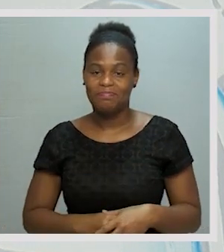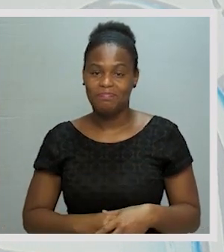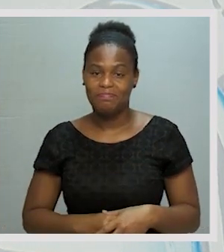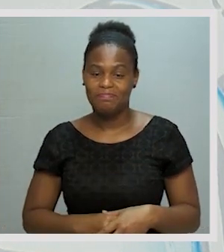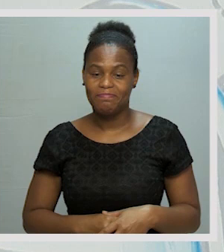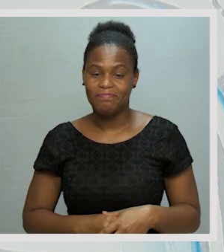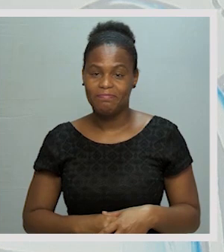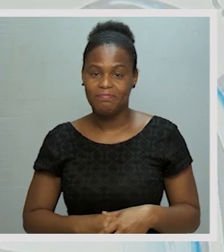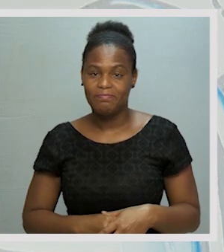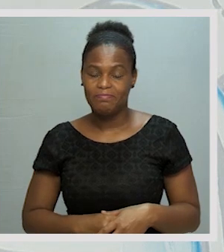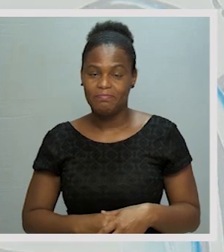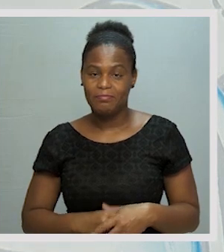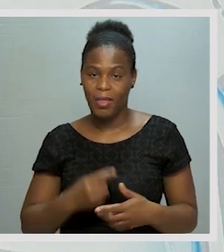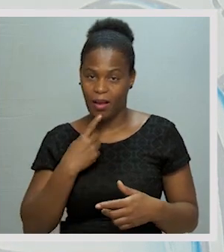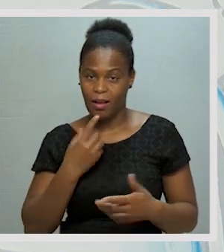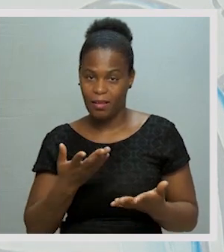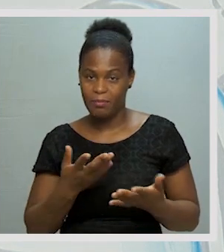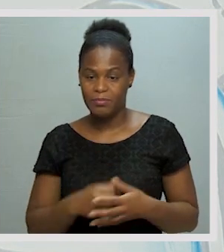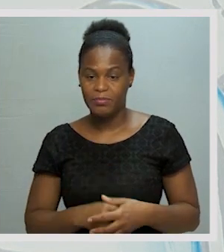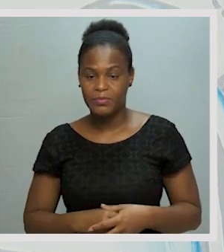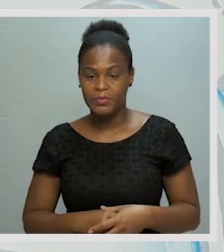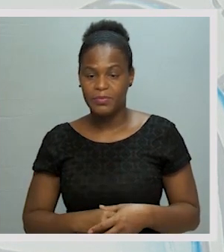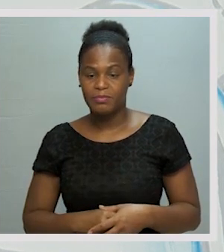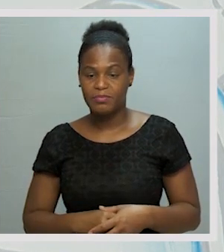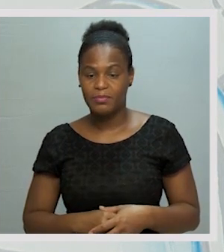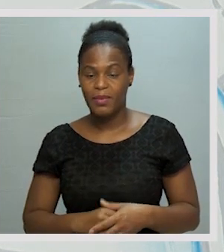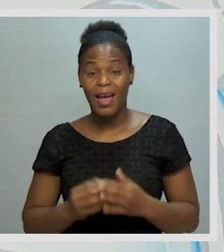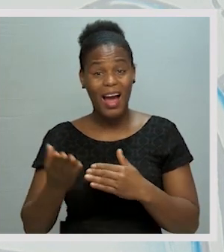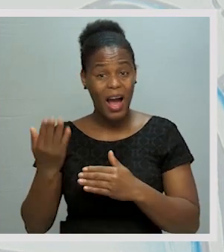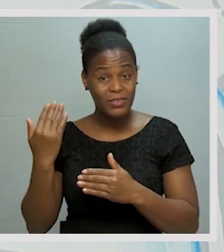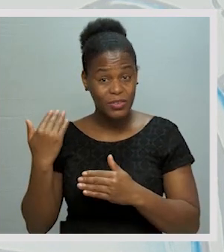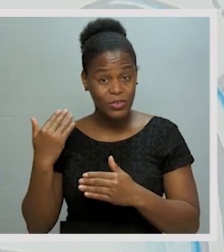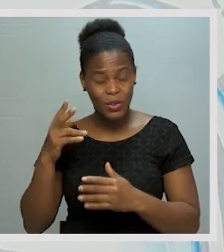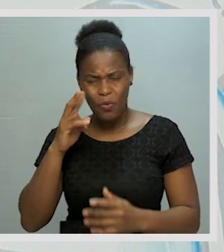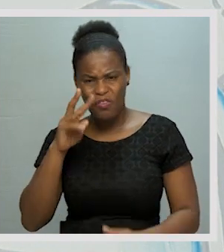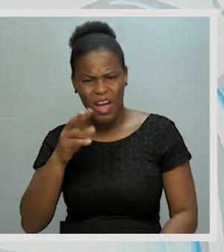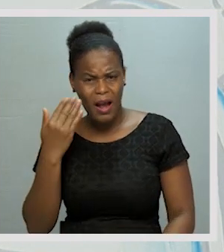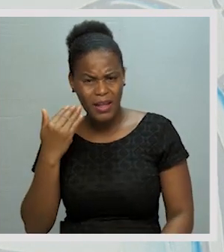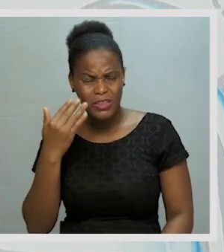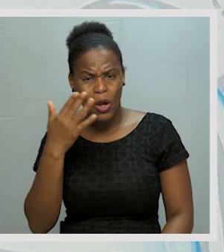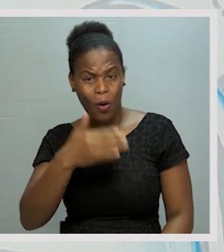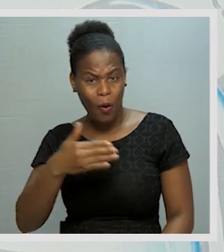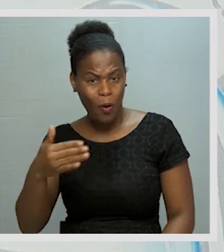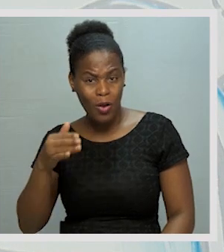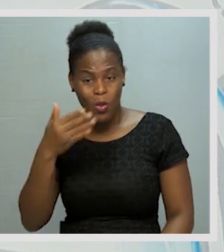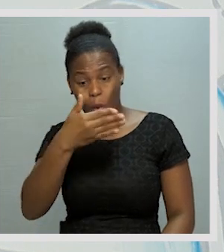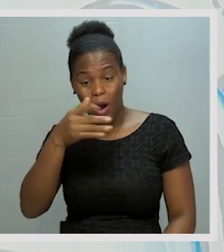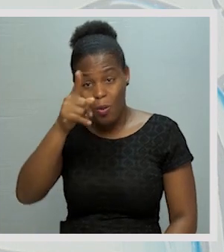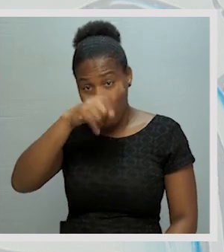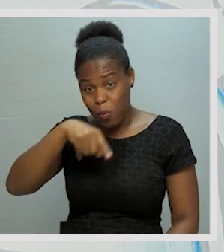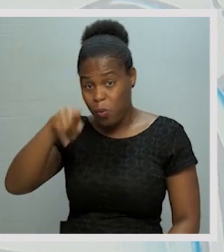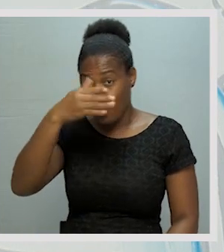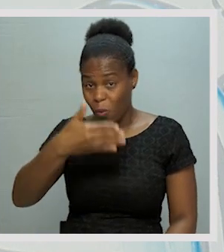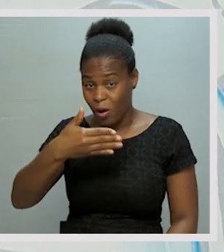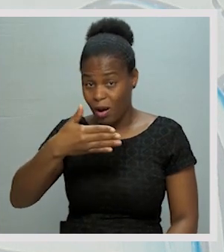mundo tem que estar em sua respectiva casa. Até porque